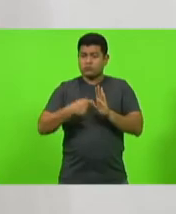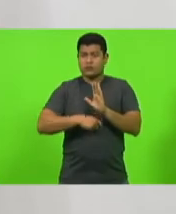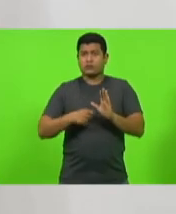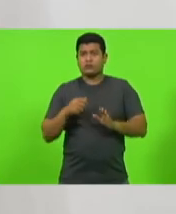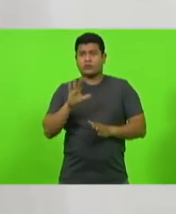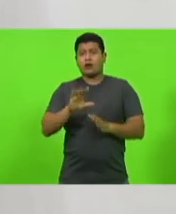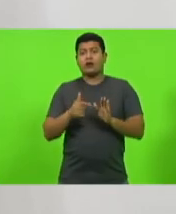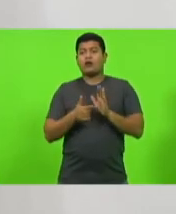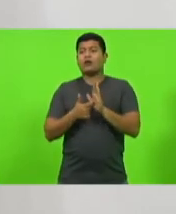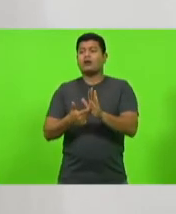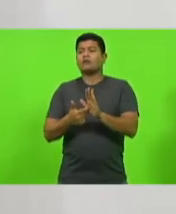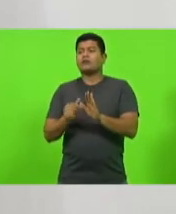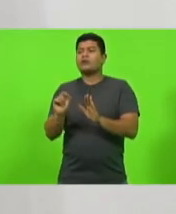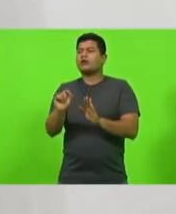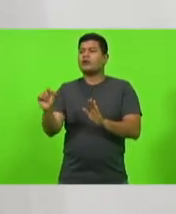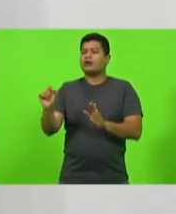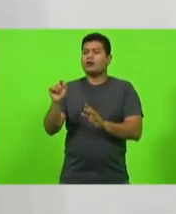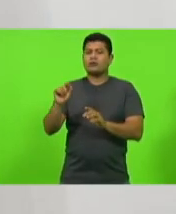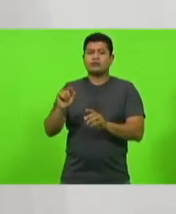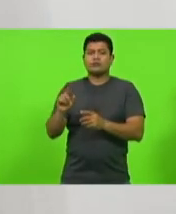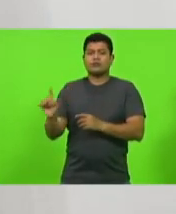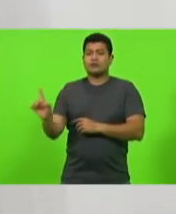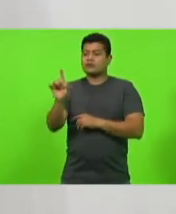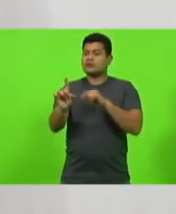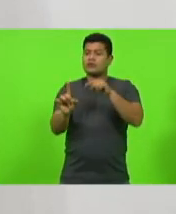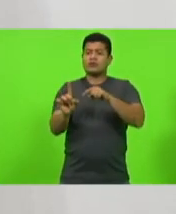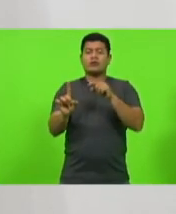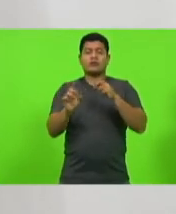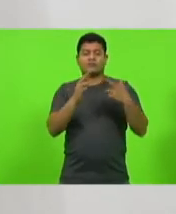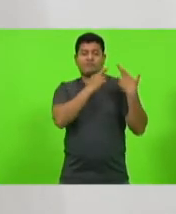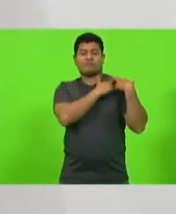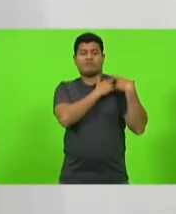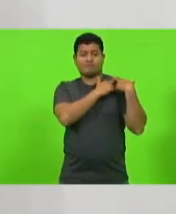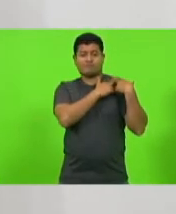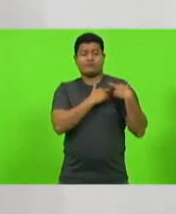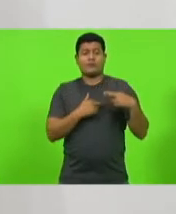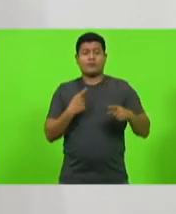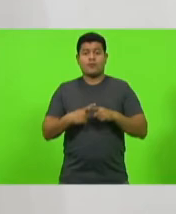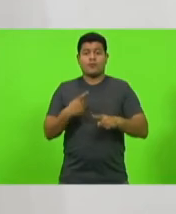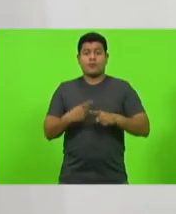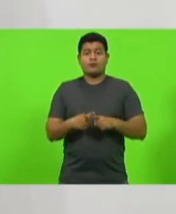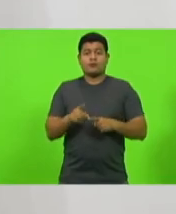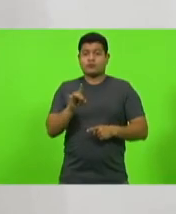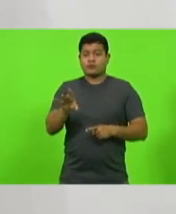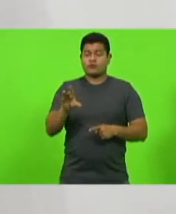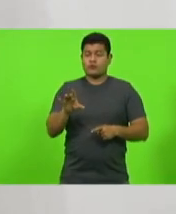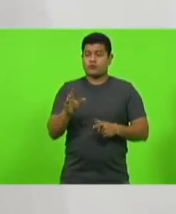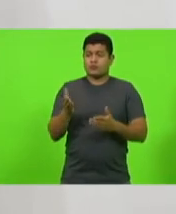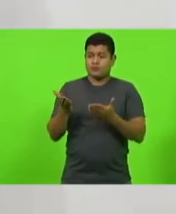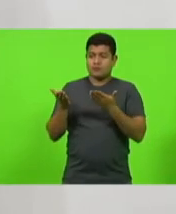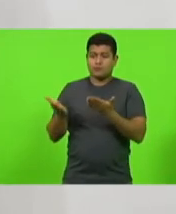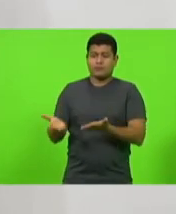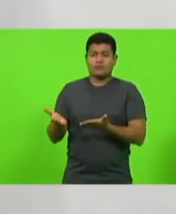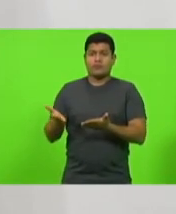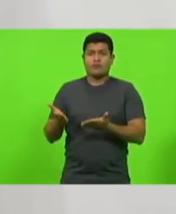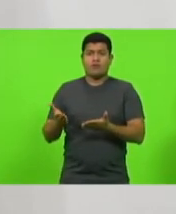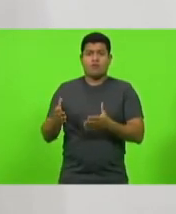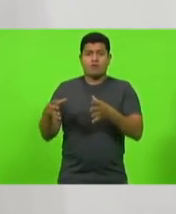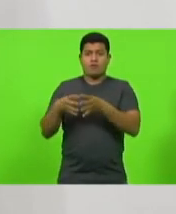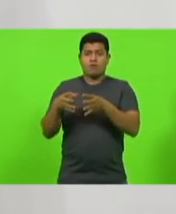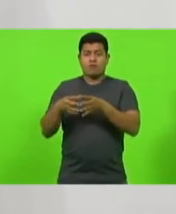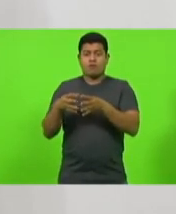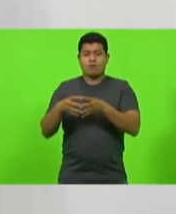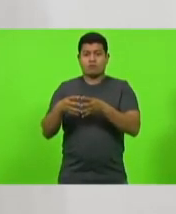quem foram os responsáveis aqui? Porque apenas o corpo político do governo não seria capaz de fazer